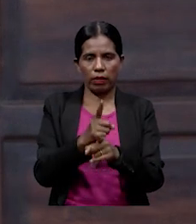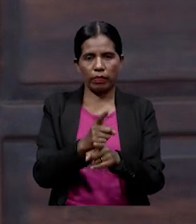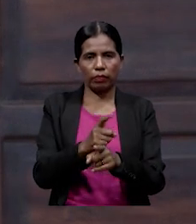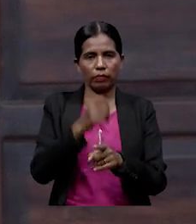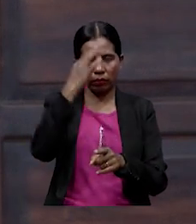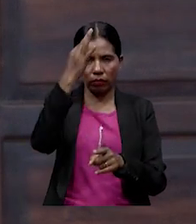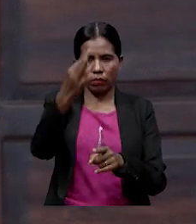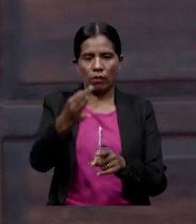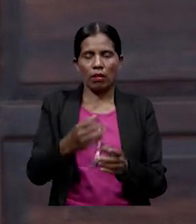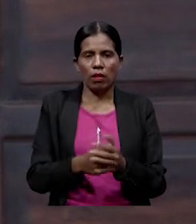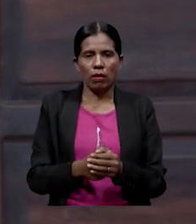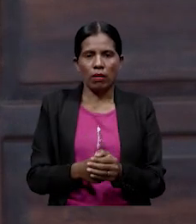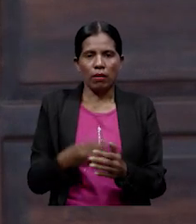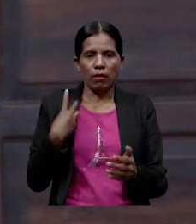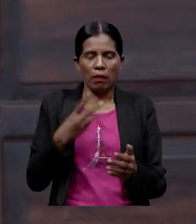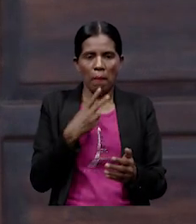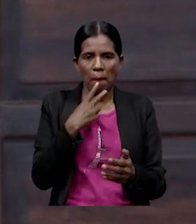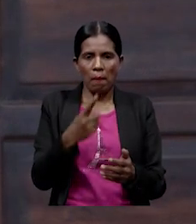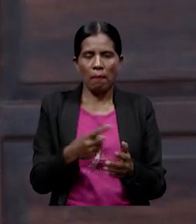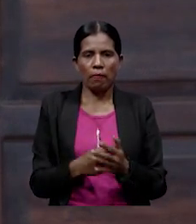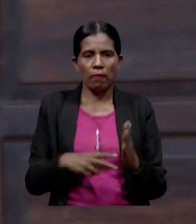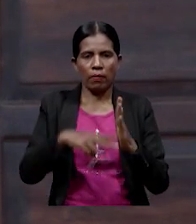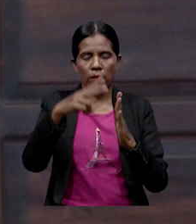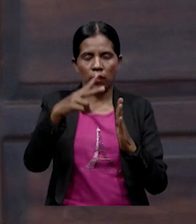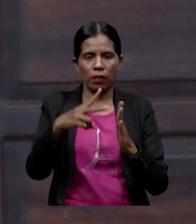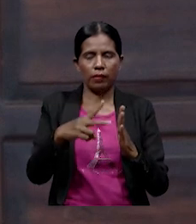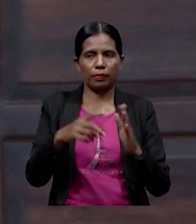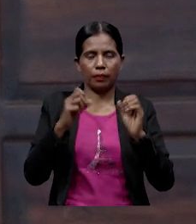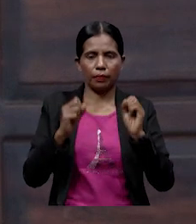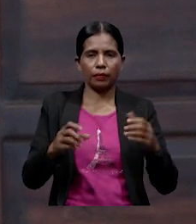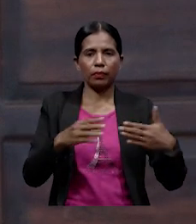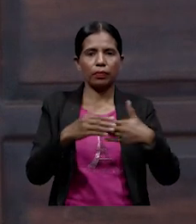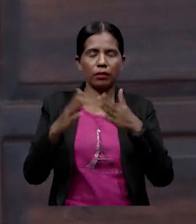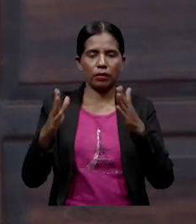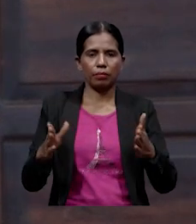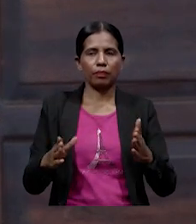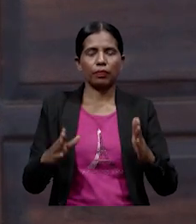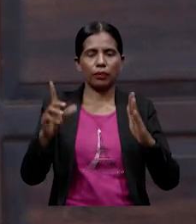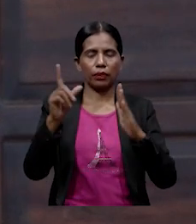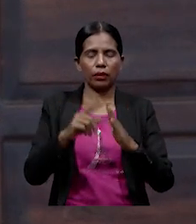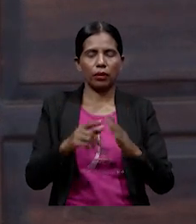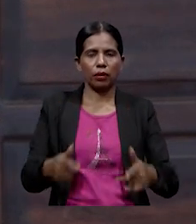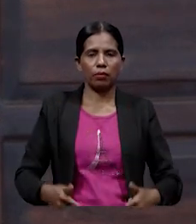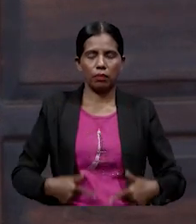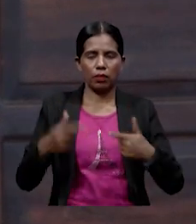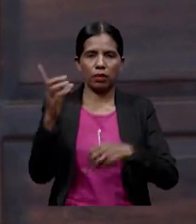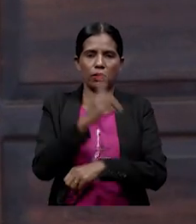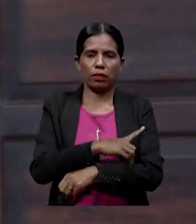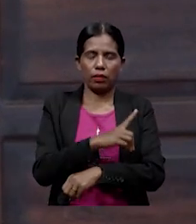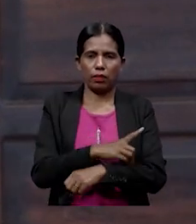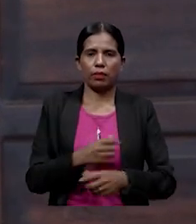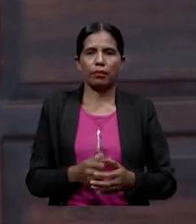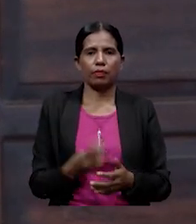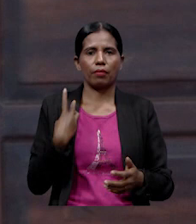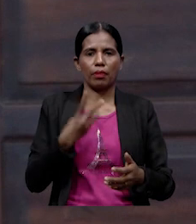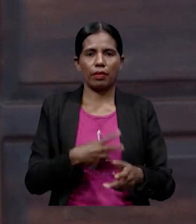sai lisan ba hukum i lisan ba muri. Lisa ba ukun i lisa ba moris lor lor. Ida ne maka ita